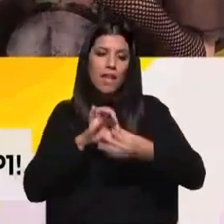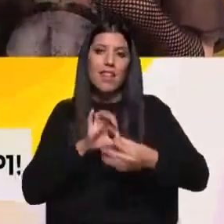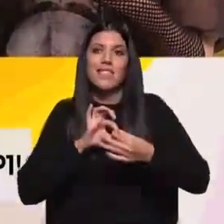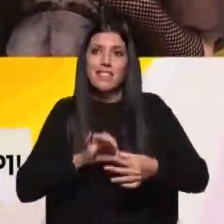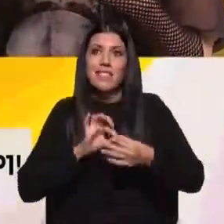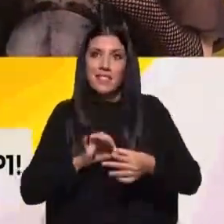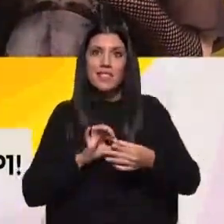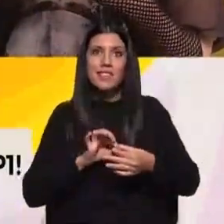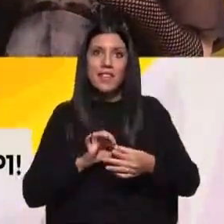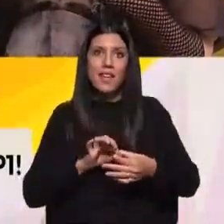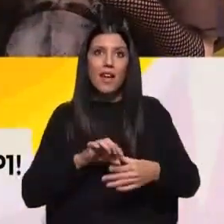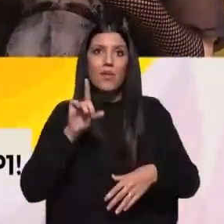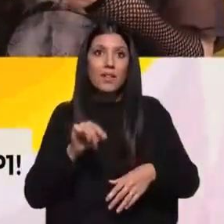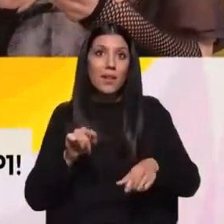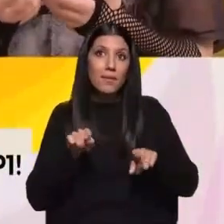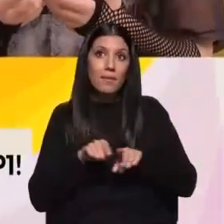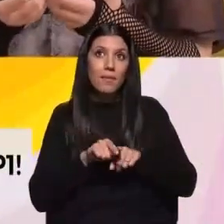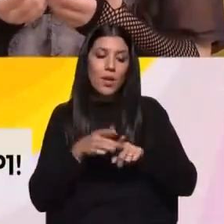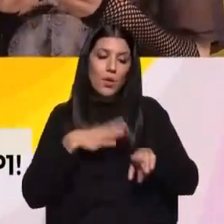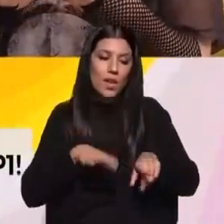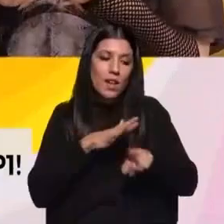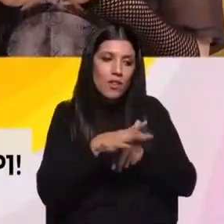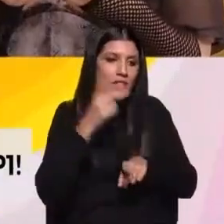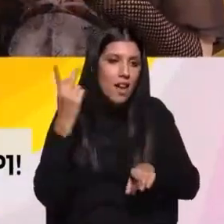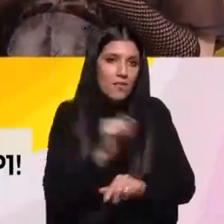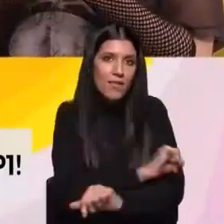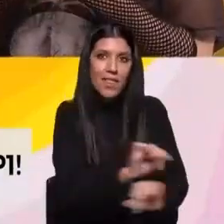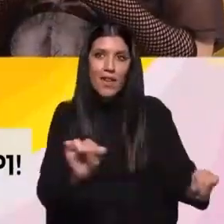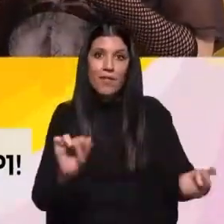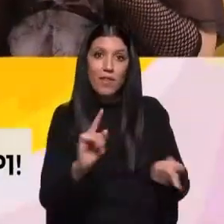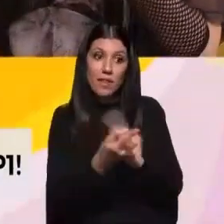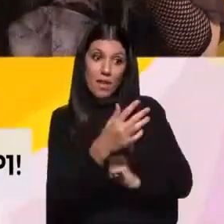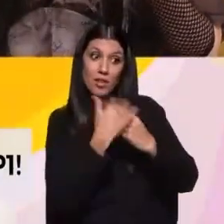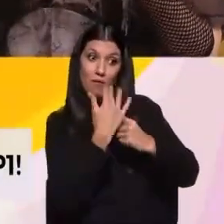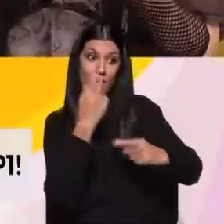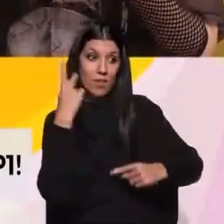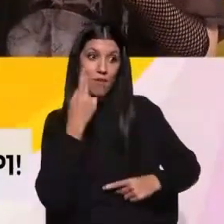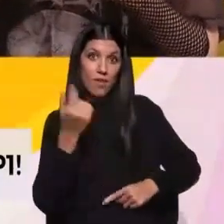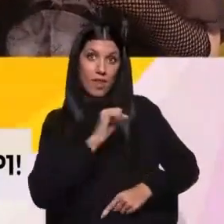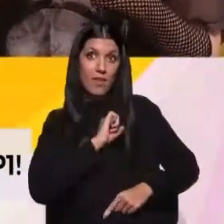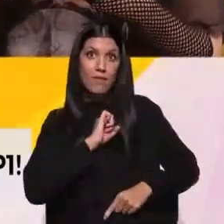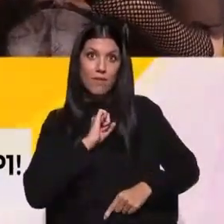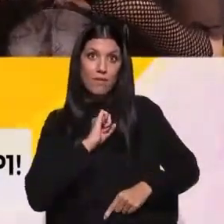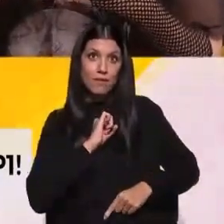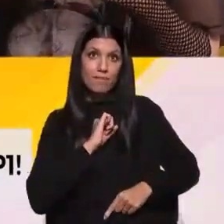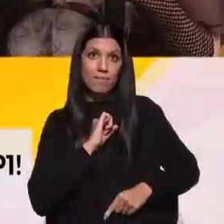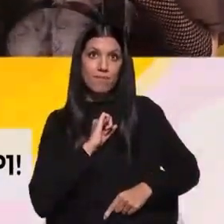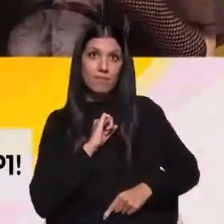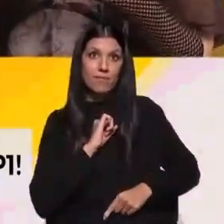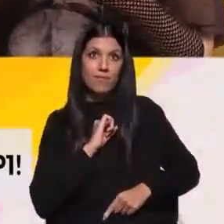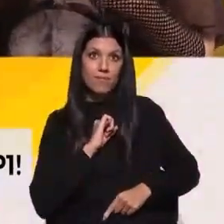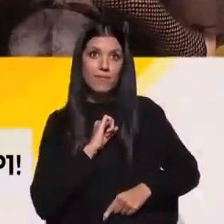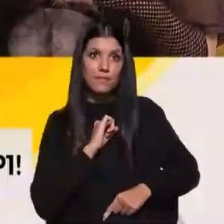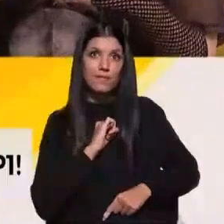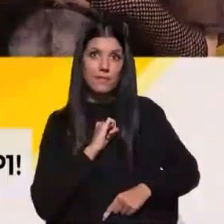E a diferença que eu quero fazer na vida deles e que eles fazem na minha, independentemente de tudo, que faz a